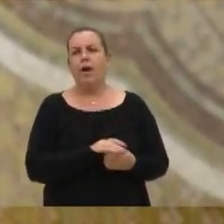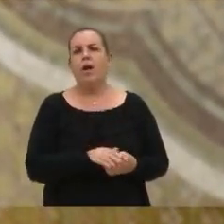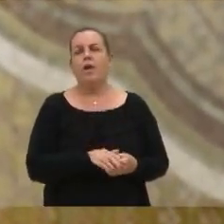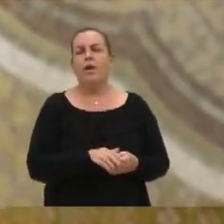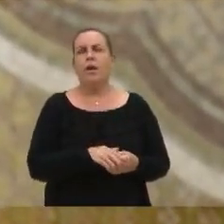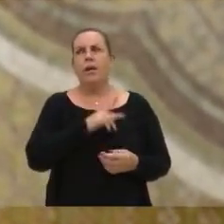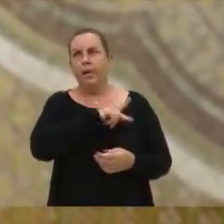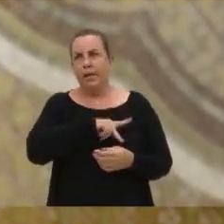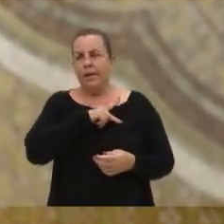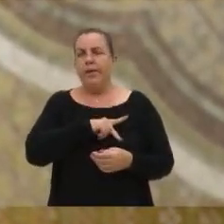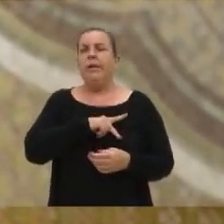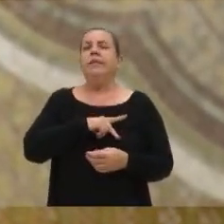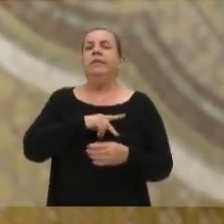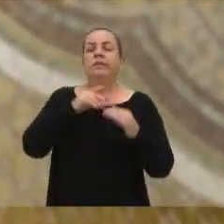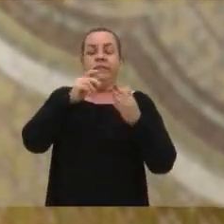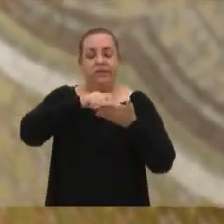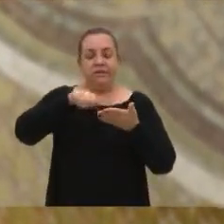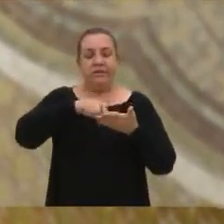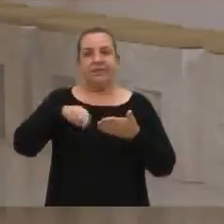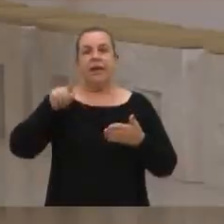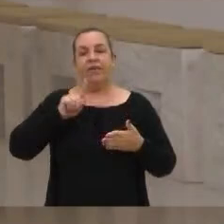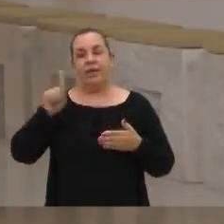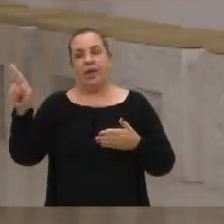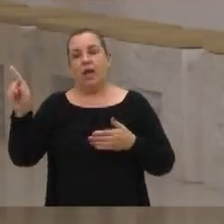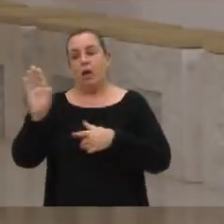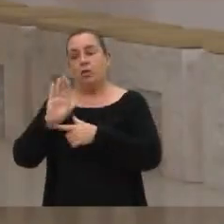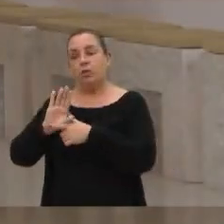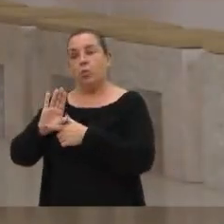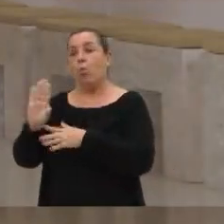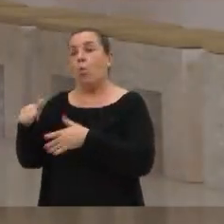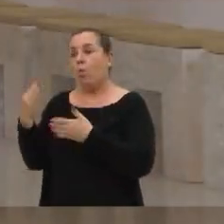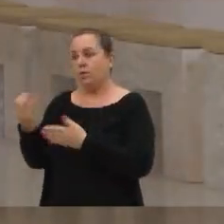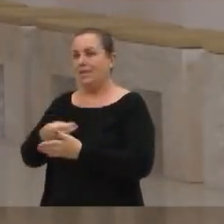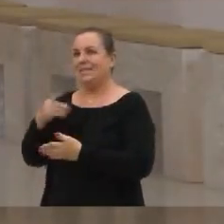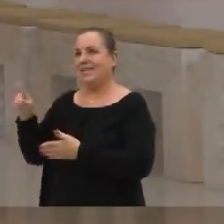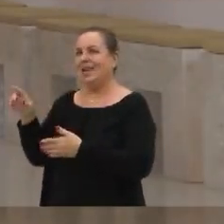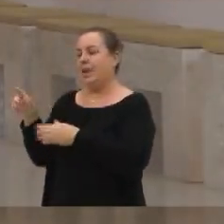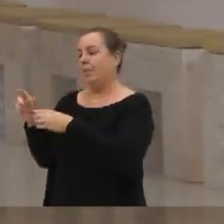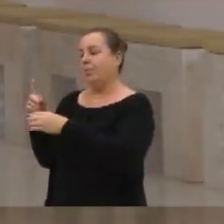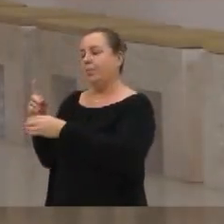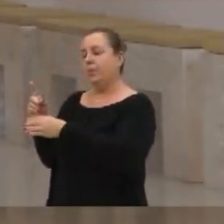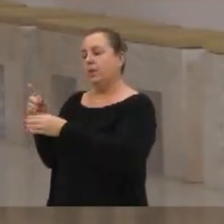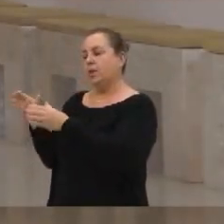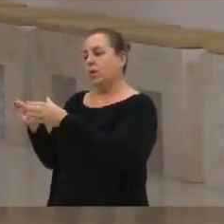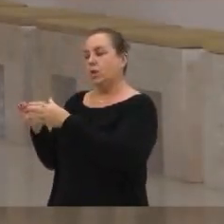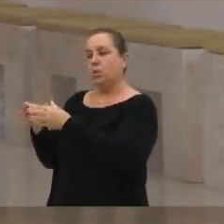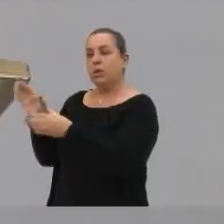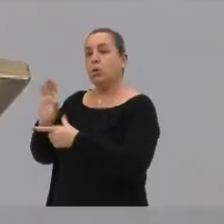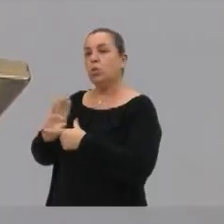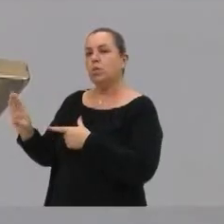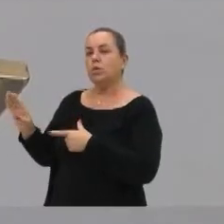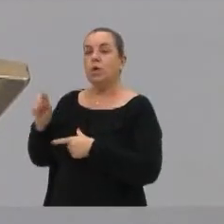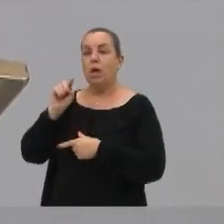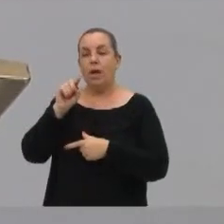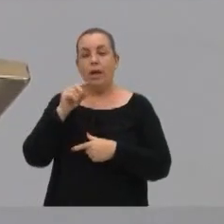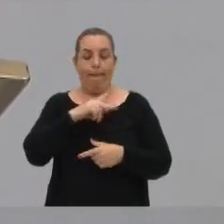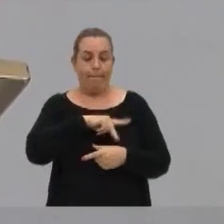em Corinto. Paulo foi um homem que chegou na